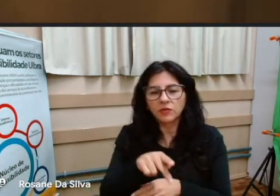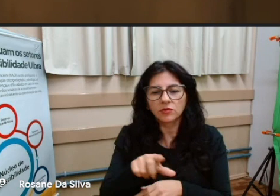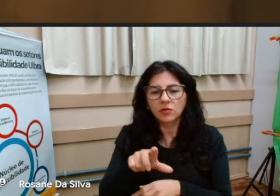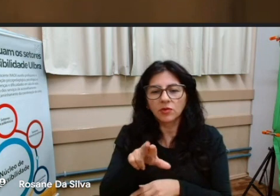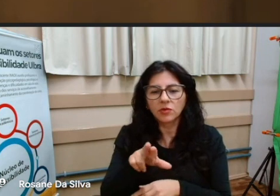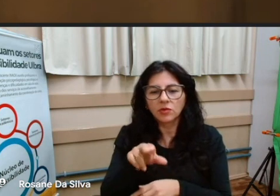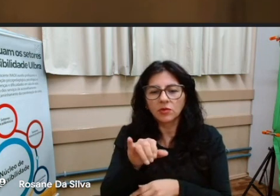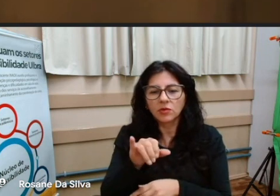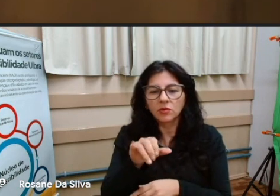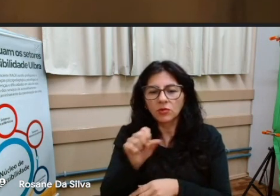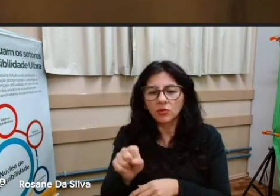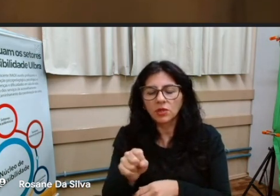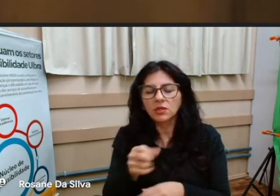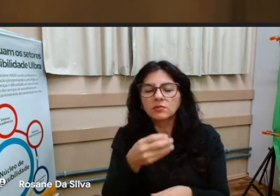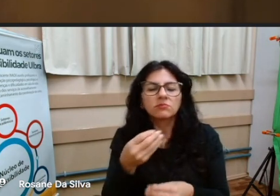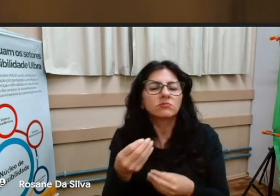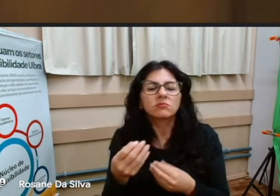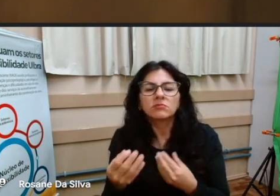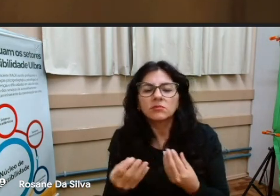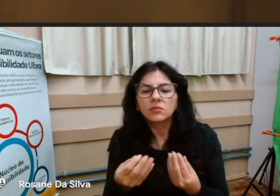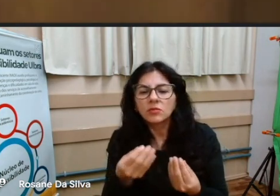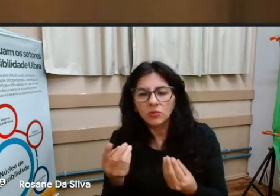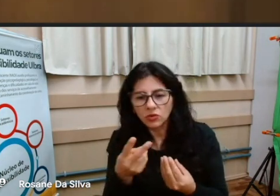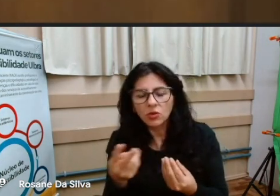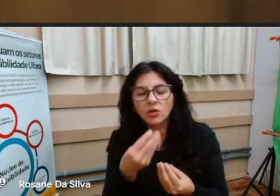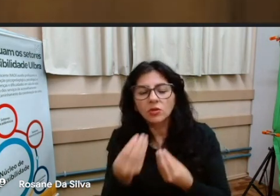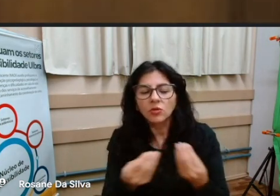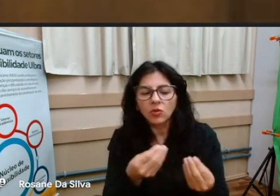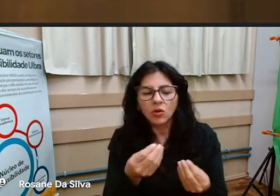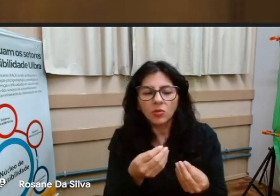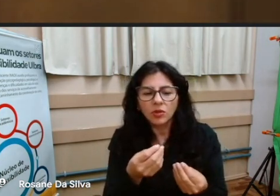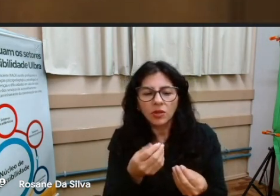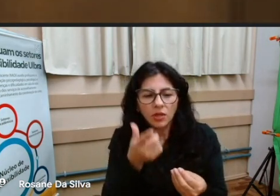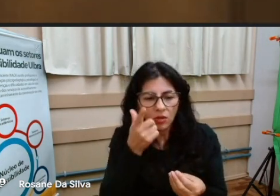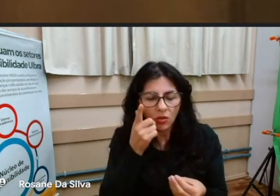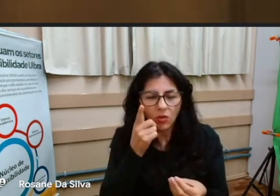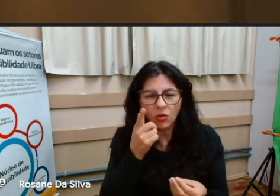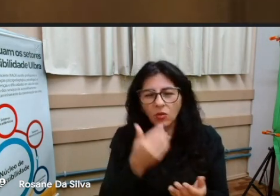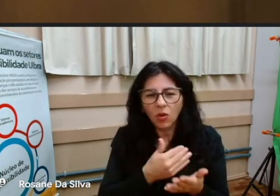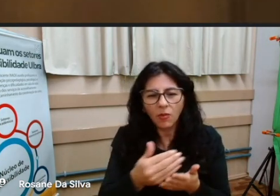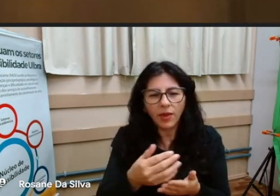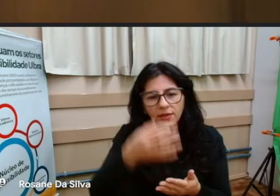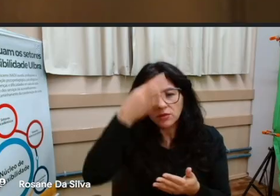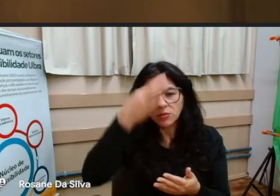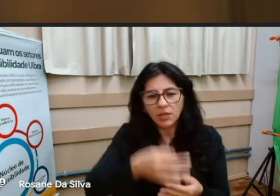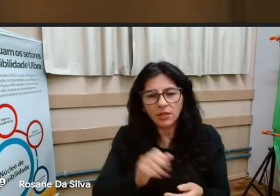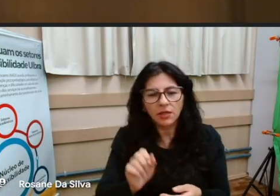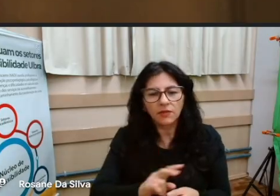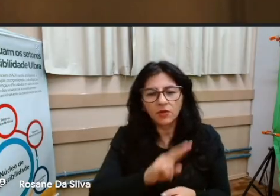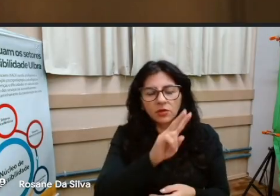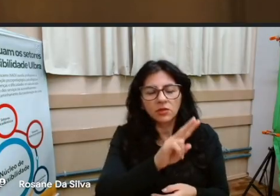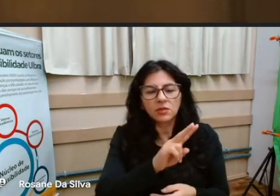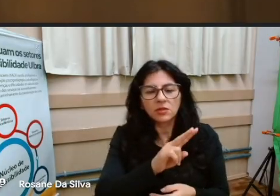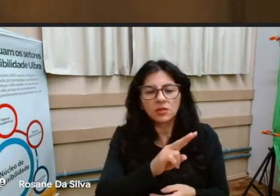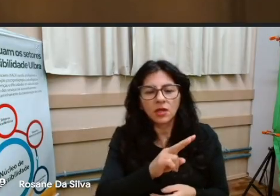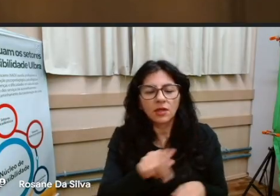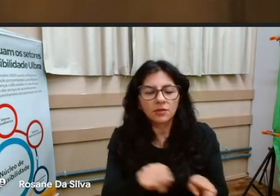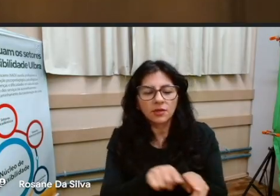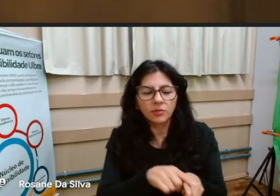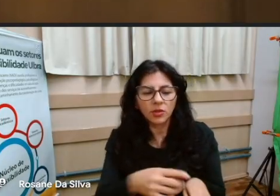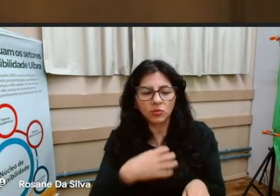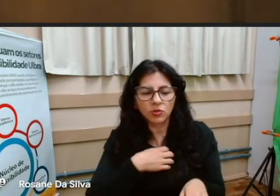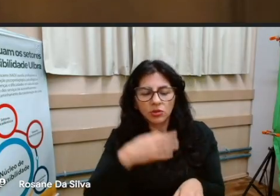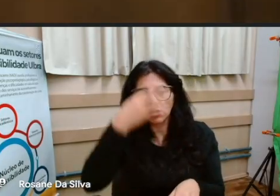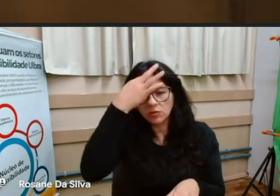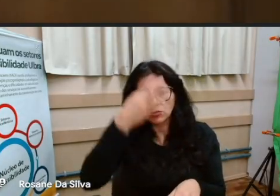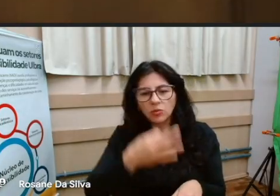né pensar assim Bom como que a gente passa a compreender a valorizar né e até mesmo a a forma de